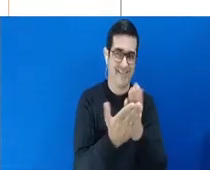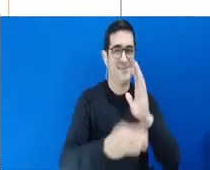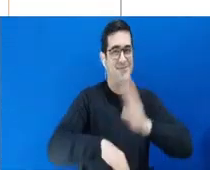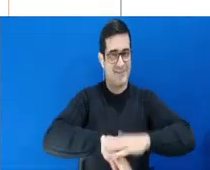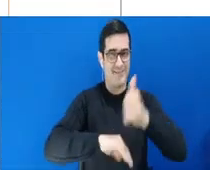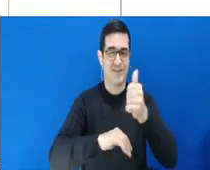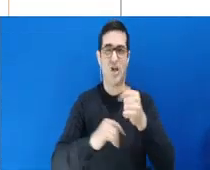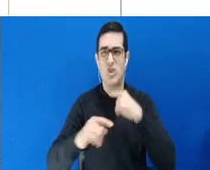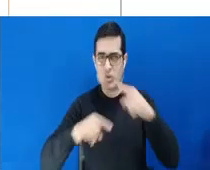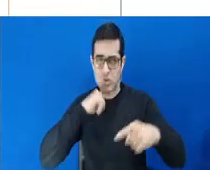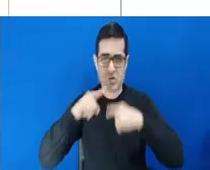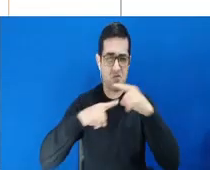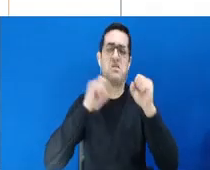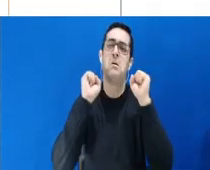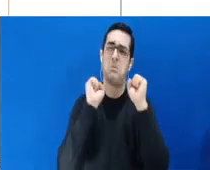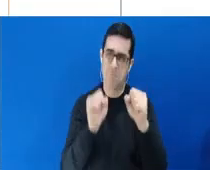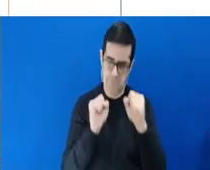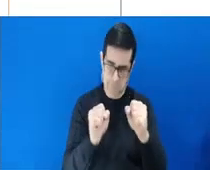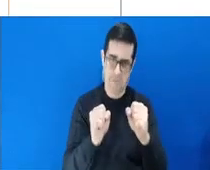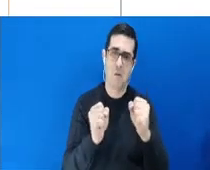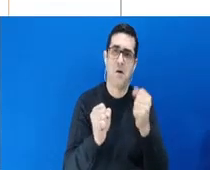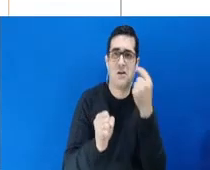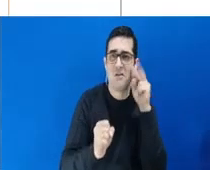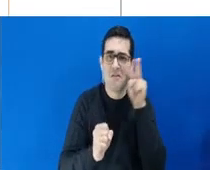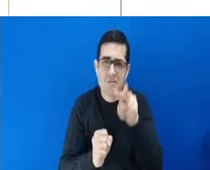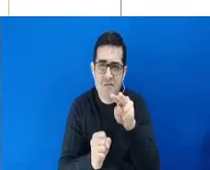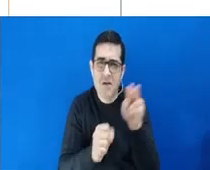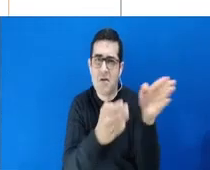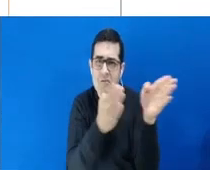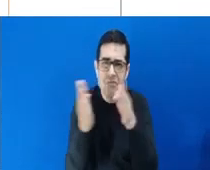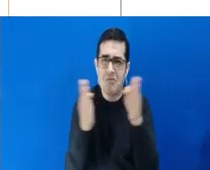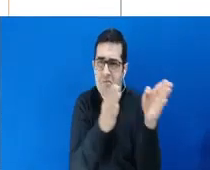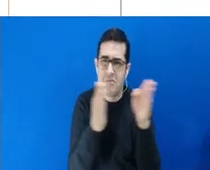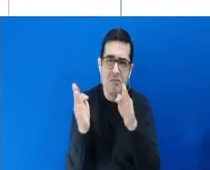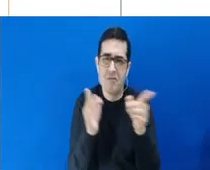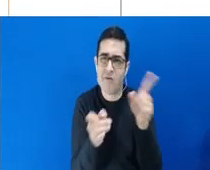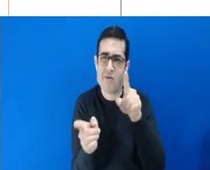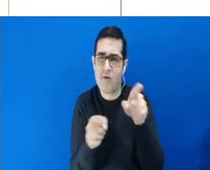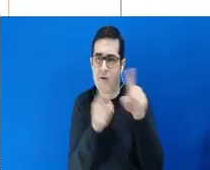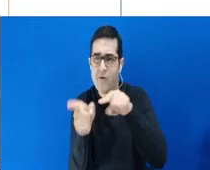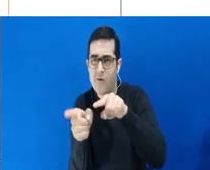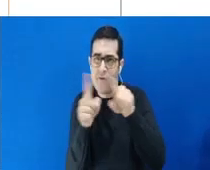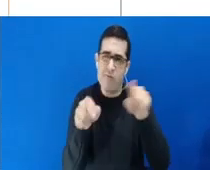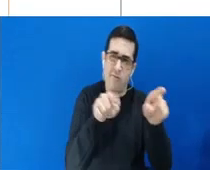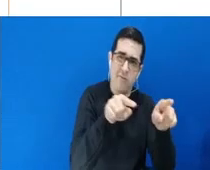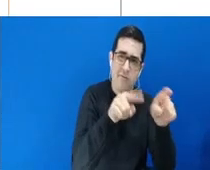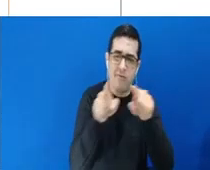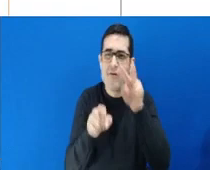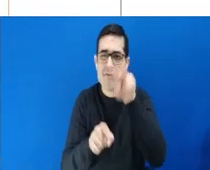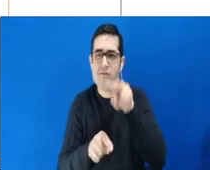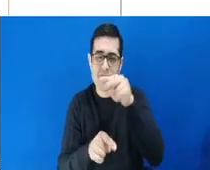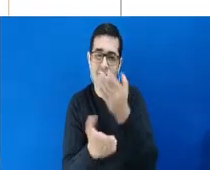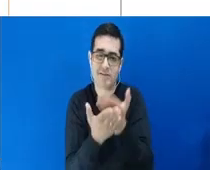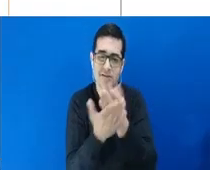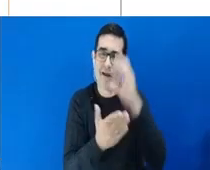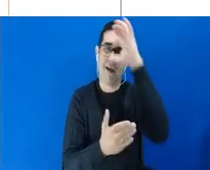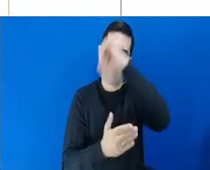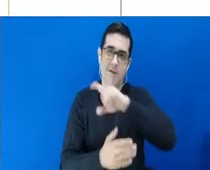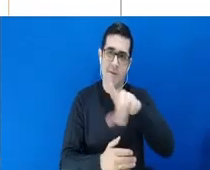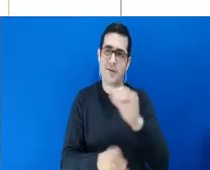retomem o vídeo, né? Assistam novamente, e o importante é que vocês tenham em mente